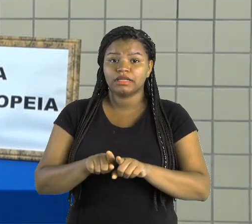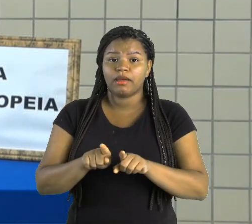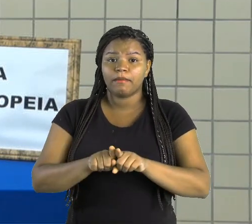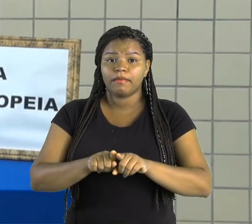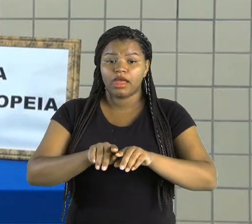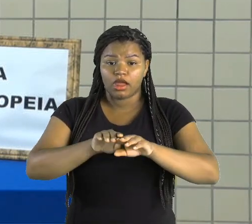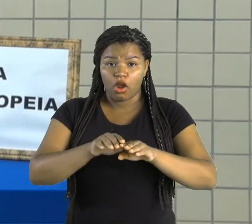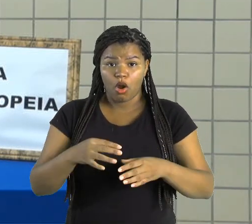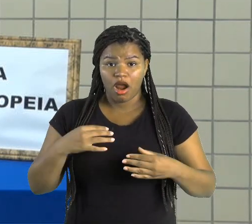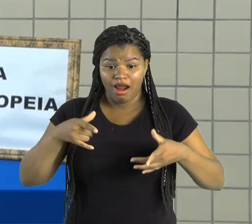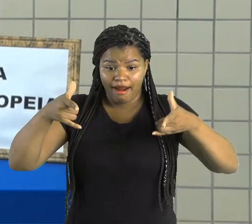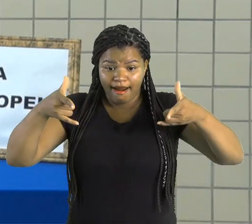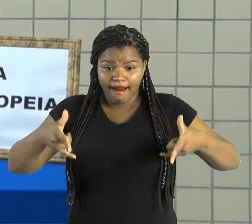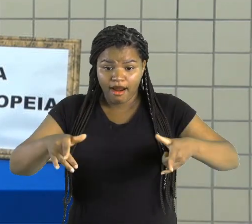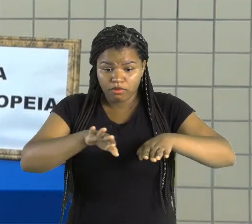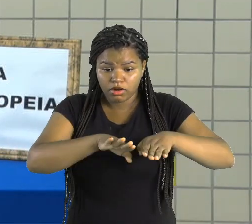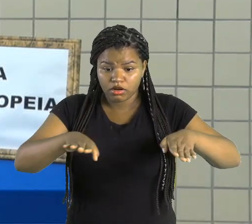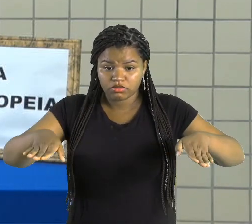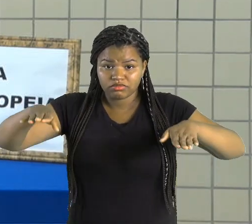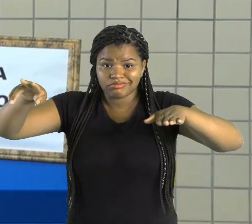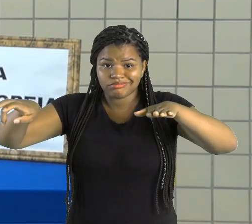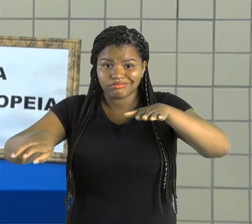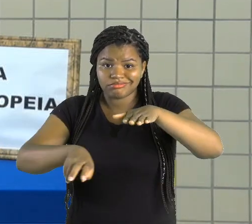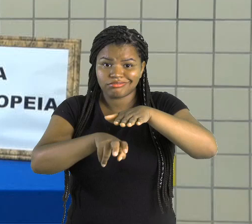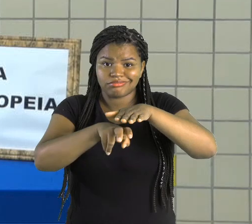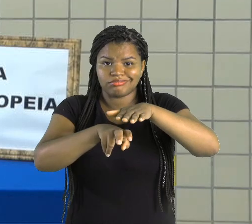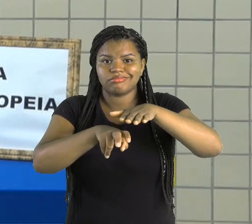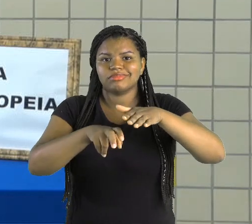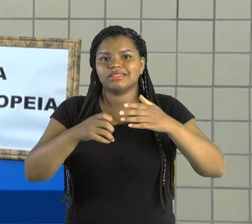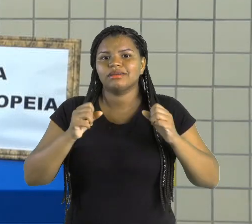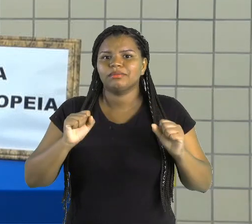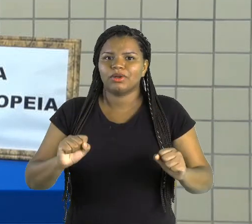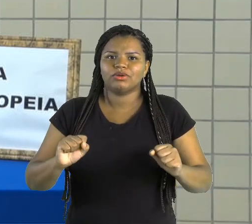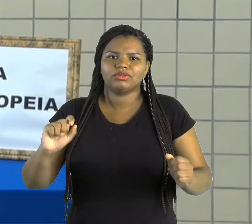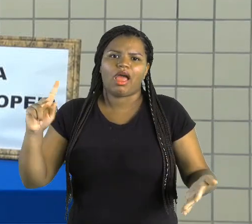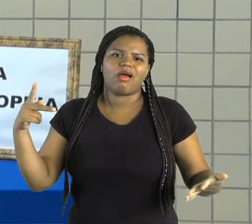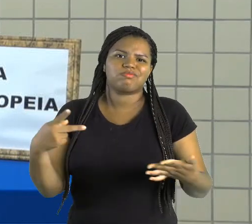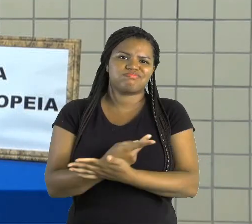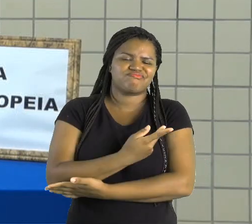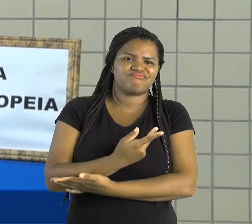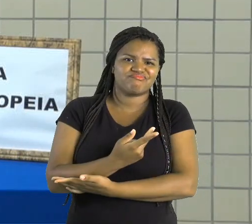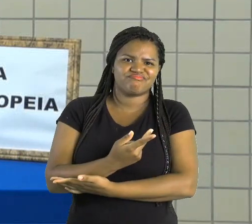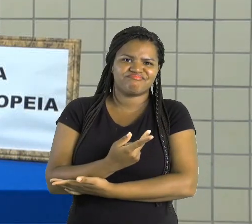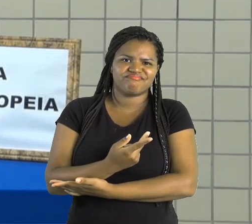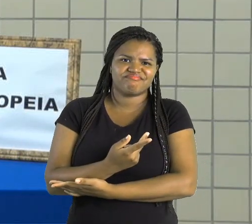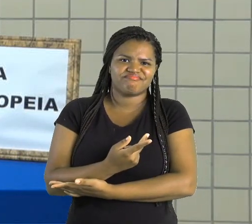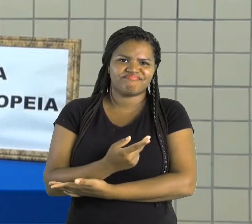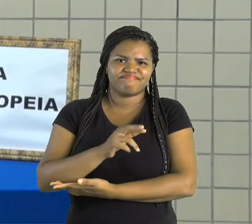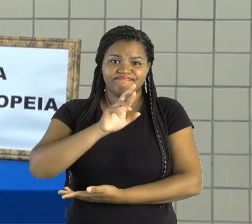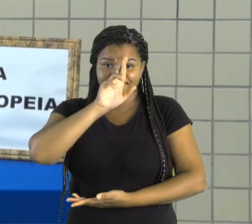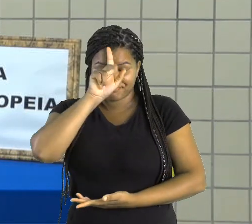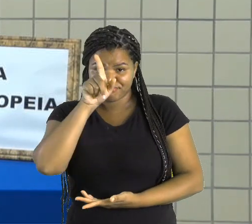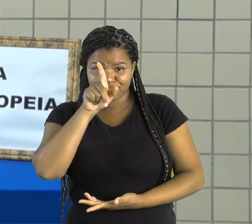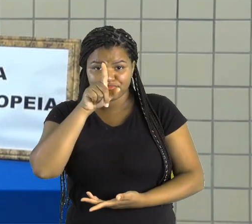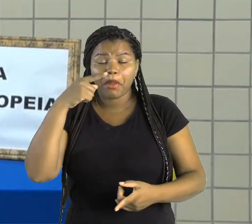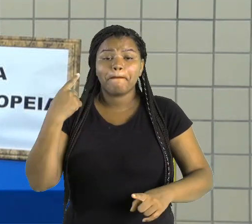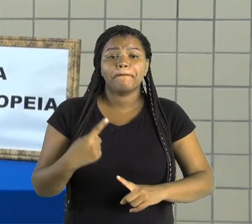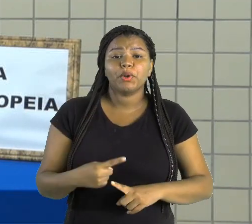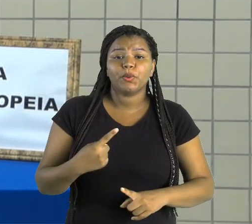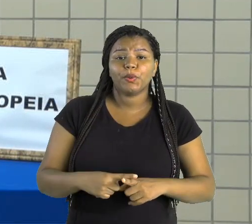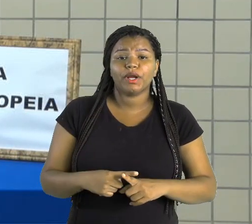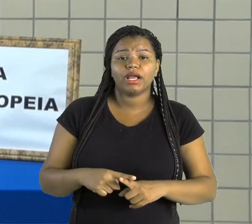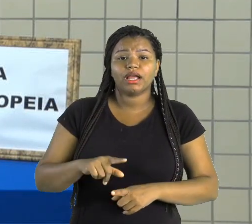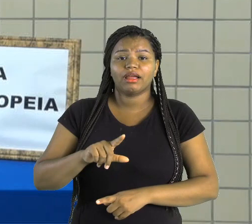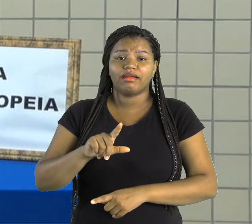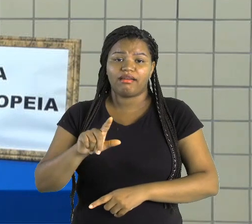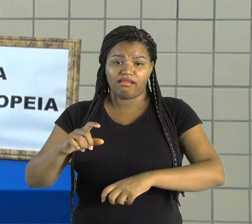da cama. E aí pode acontecer um acidente, porque a lacraia, a centopeia, que pode ser chamada